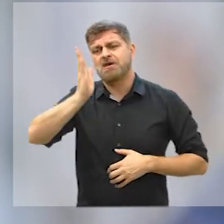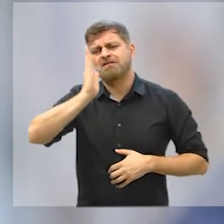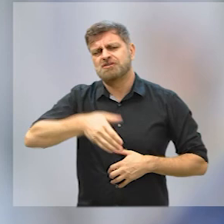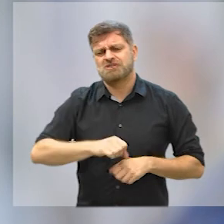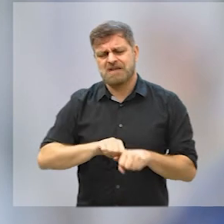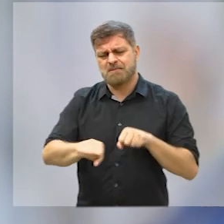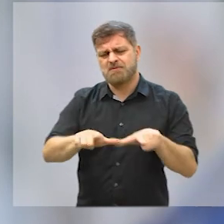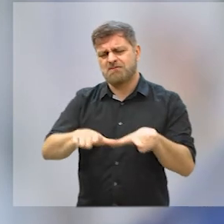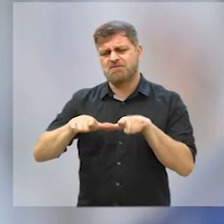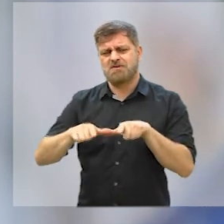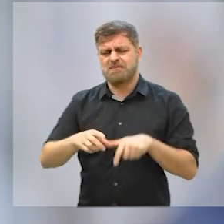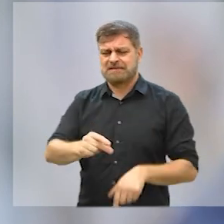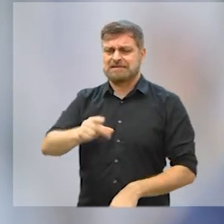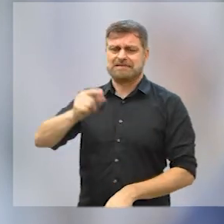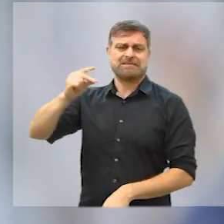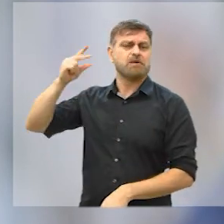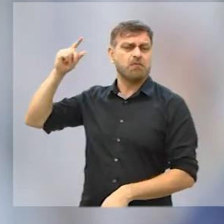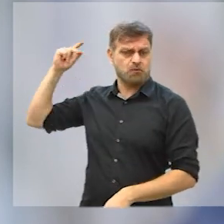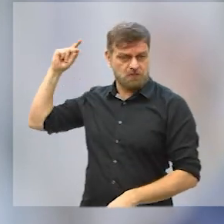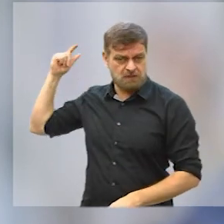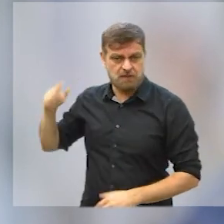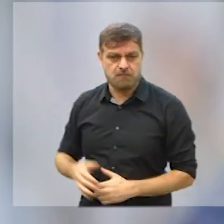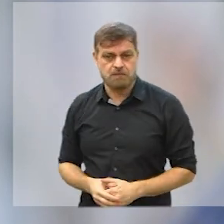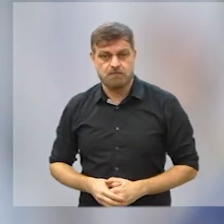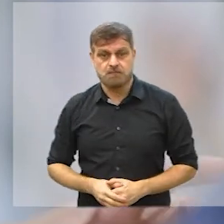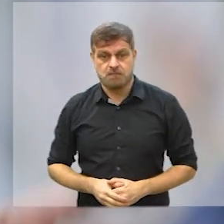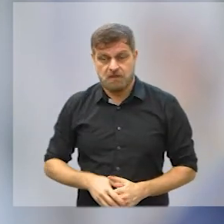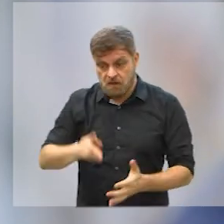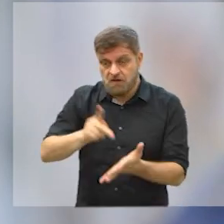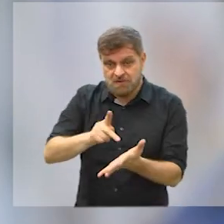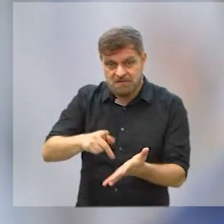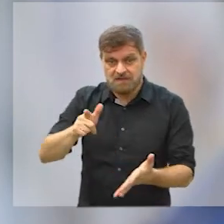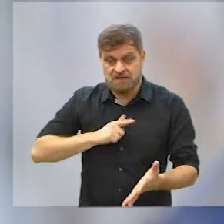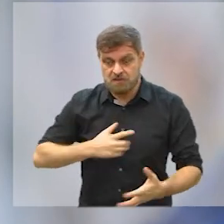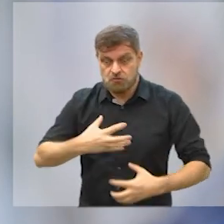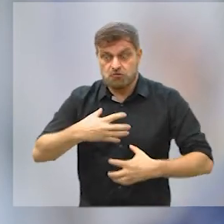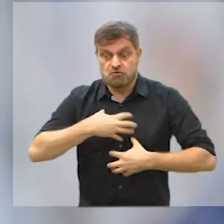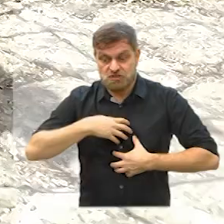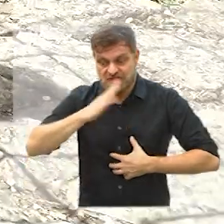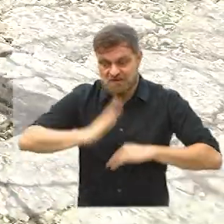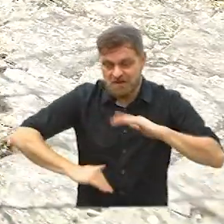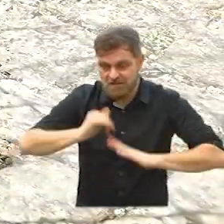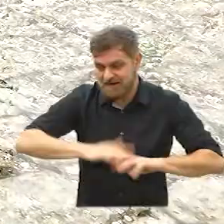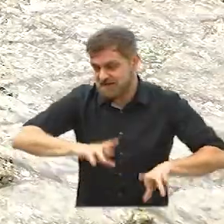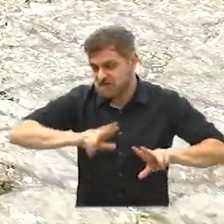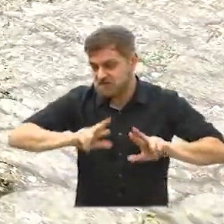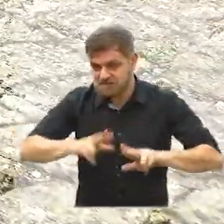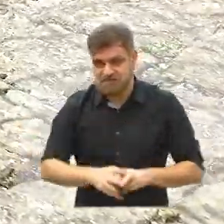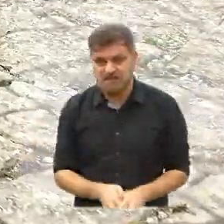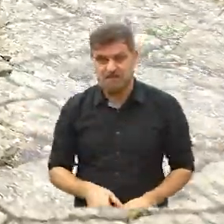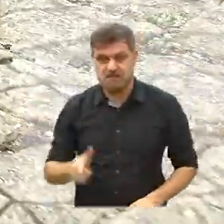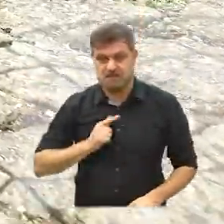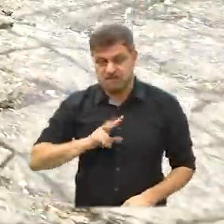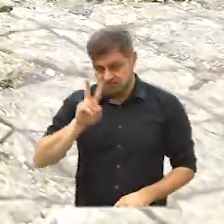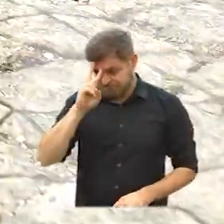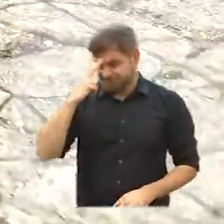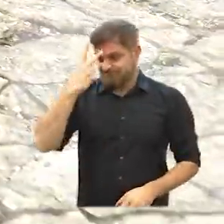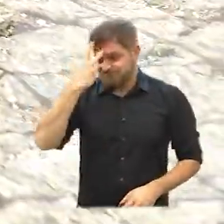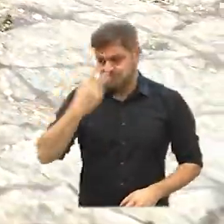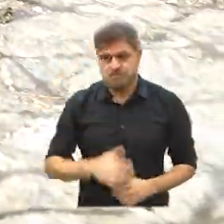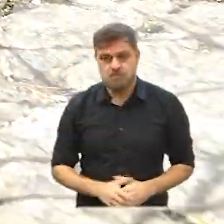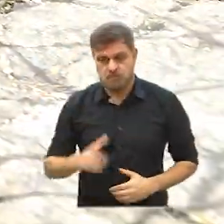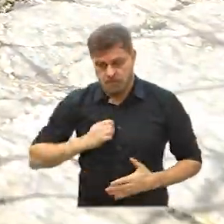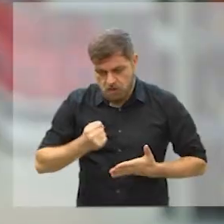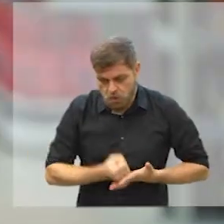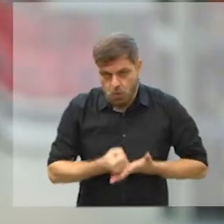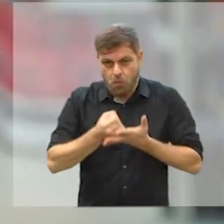mais atualizada, né? Já me formei há muitos anos. Então, realmente, tem uma pegada diferente, né? Eles já têm outra visão do que eu. Eu